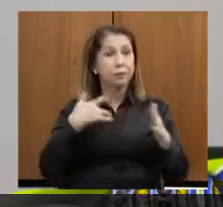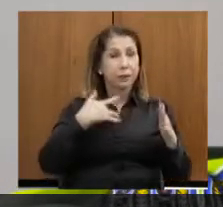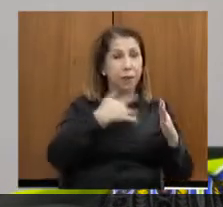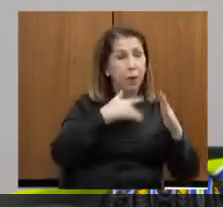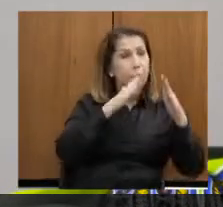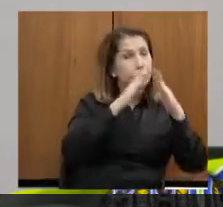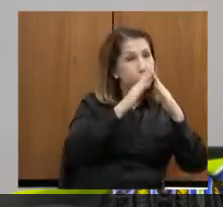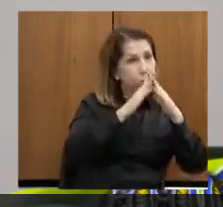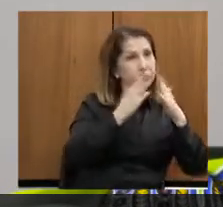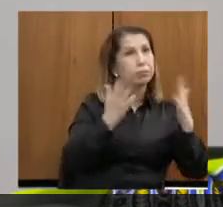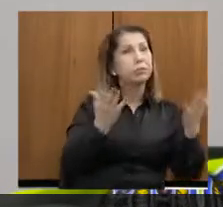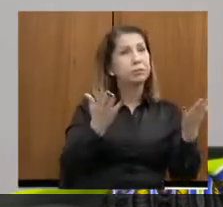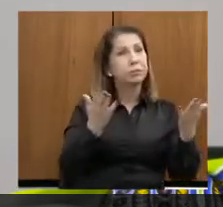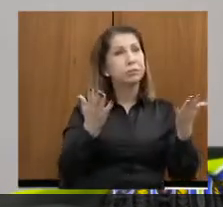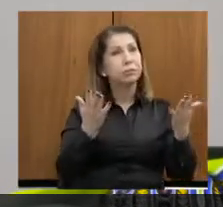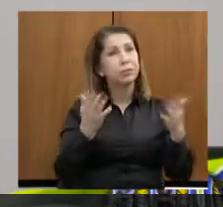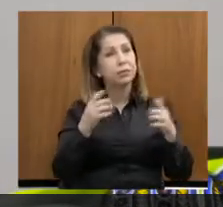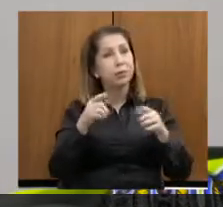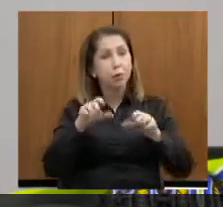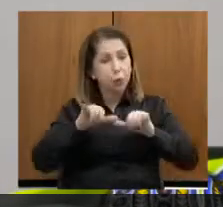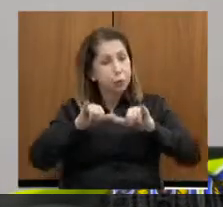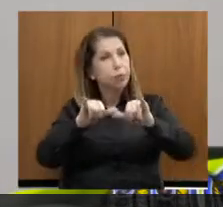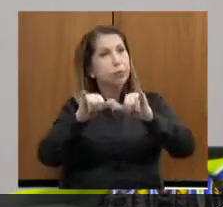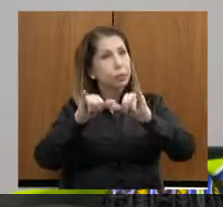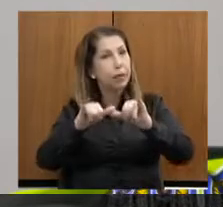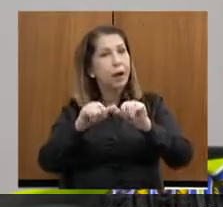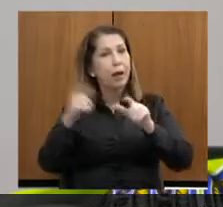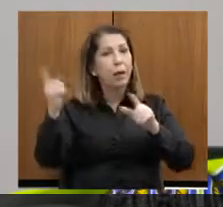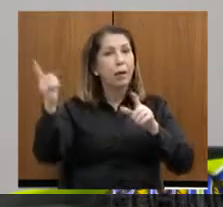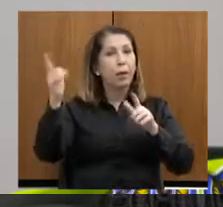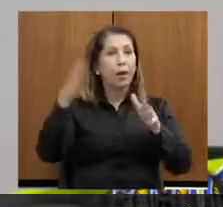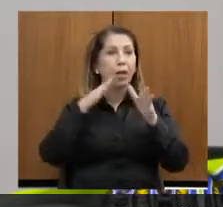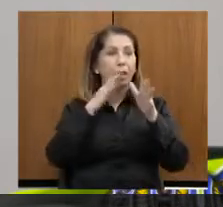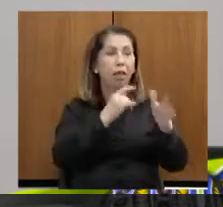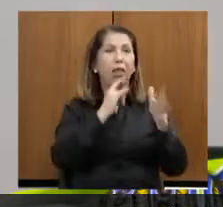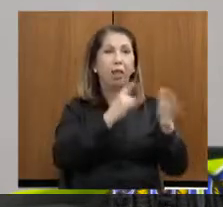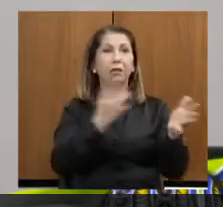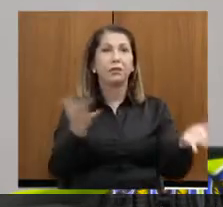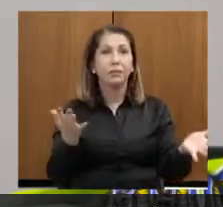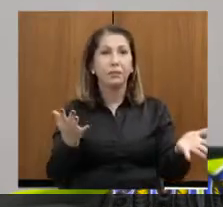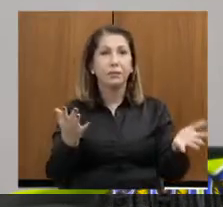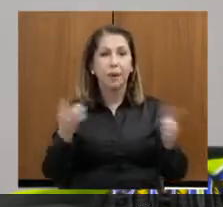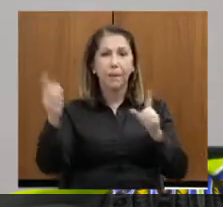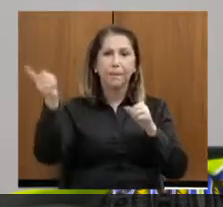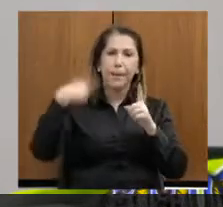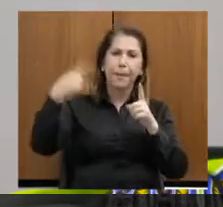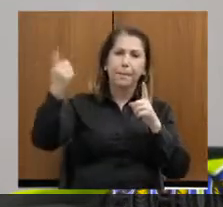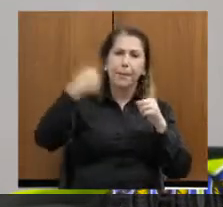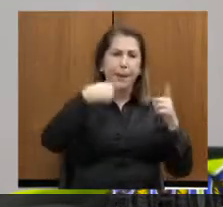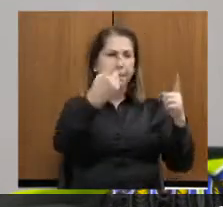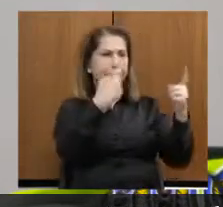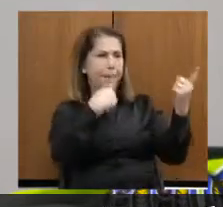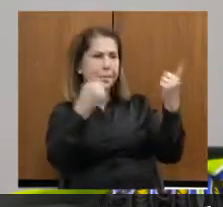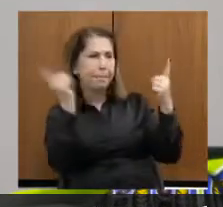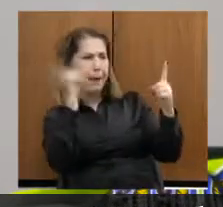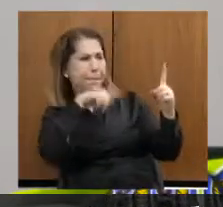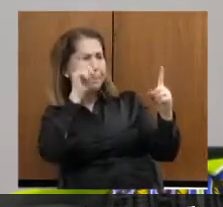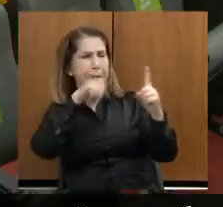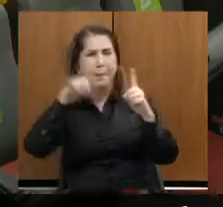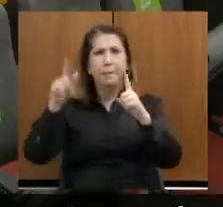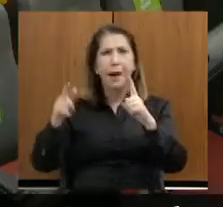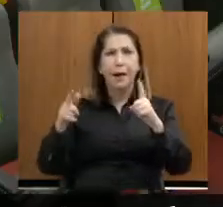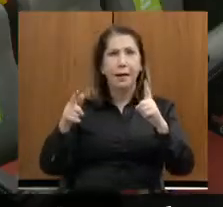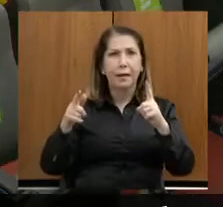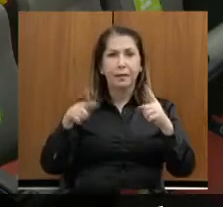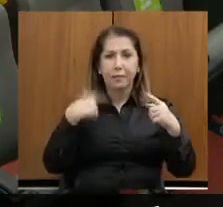médico no supermercado então a viver também no anonimato é um processo